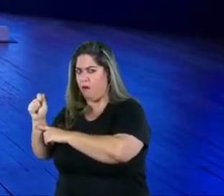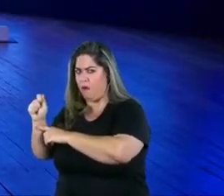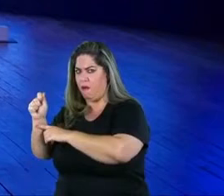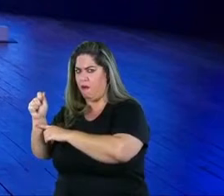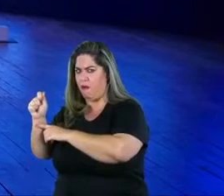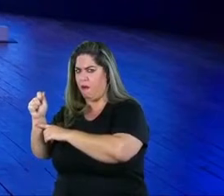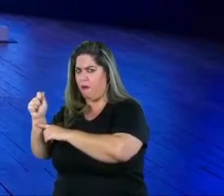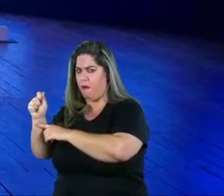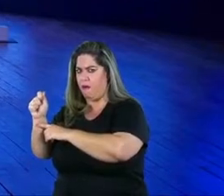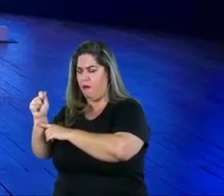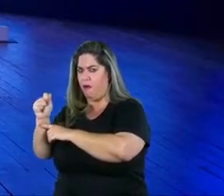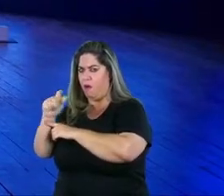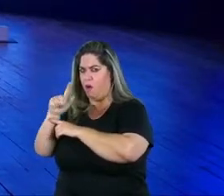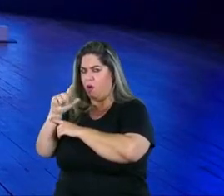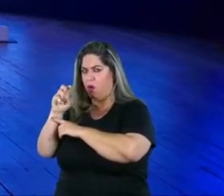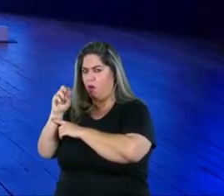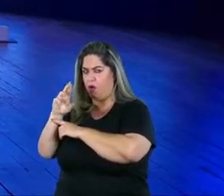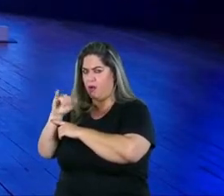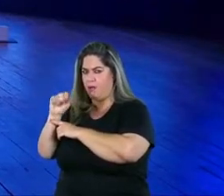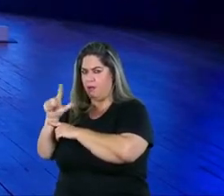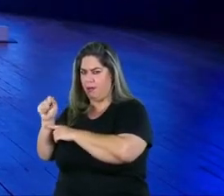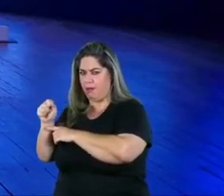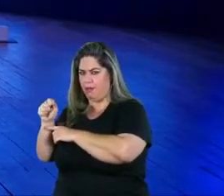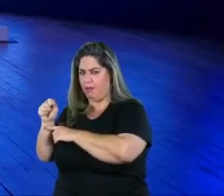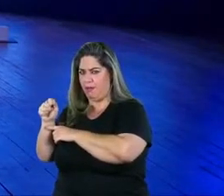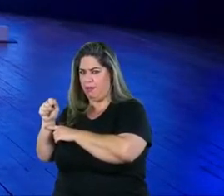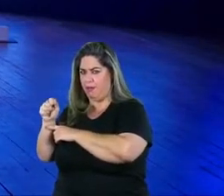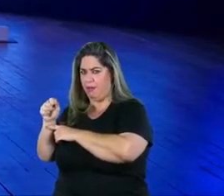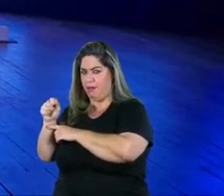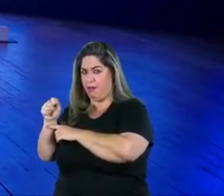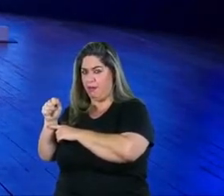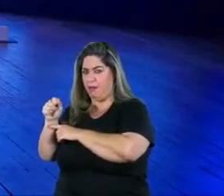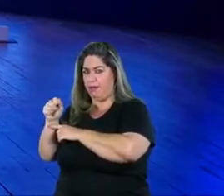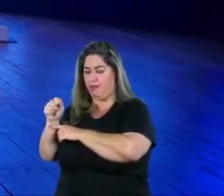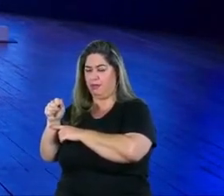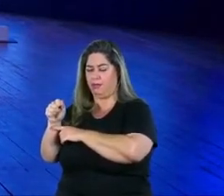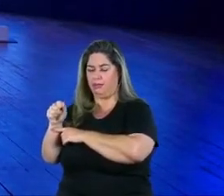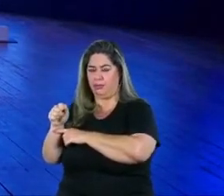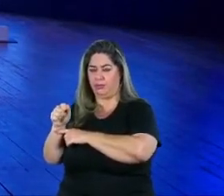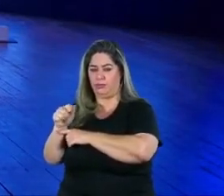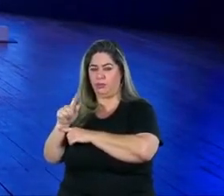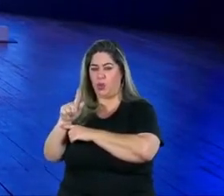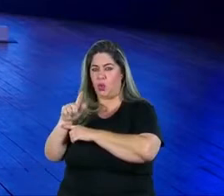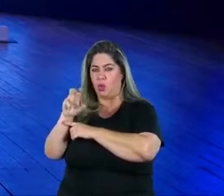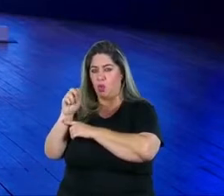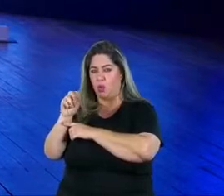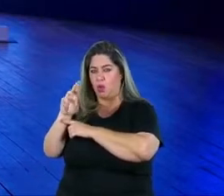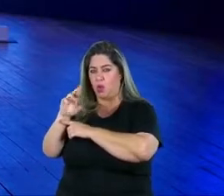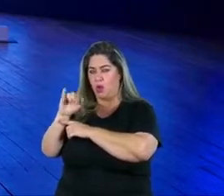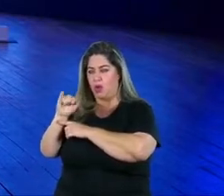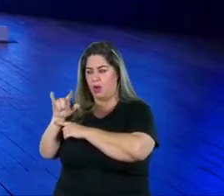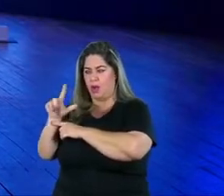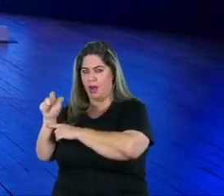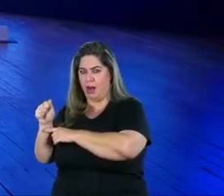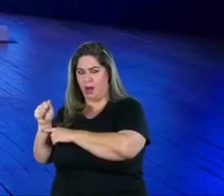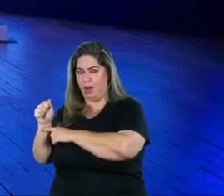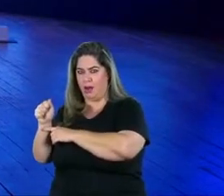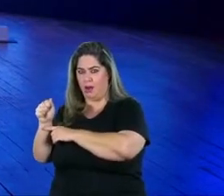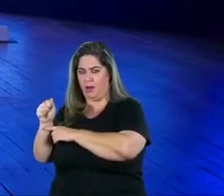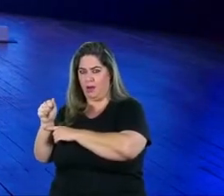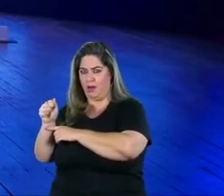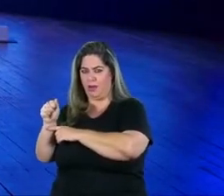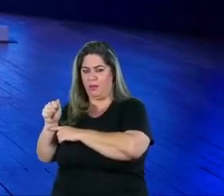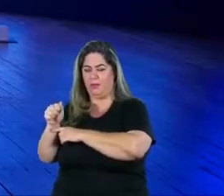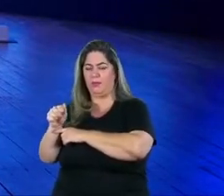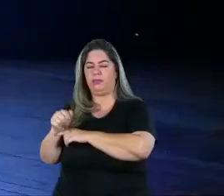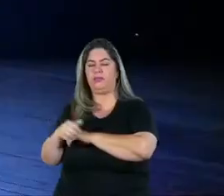brille. Gorilla. Le vrai problème, c'est ce qui homogénise. C'est ce qui